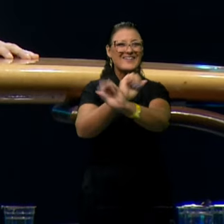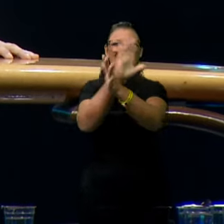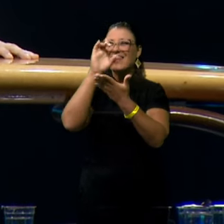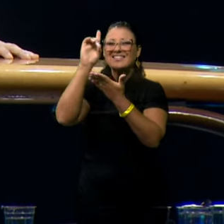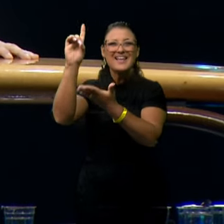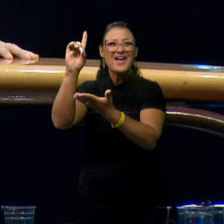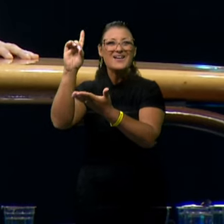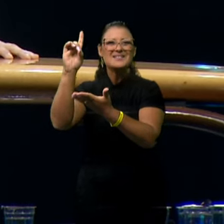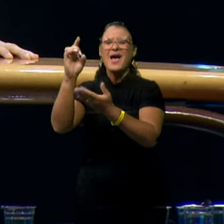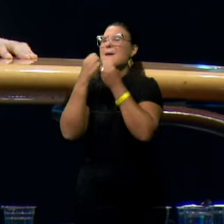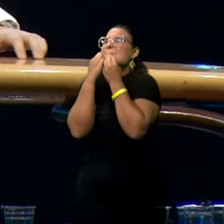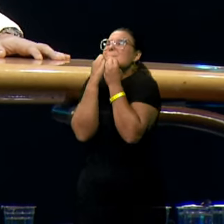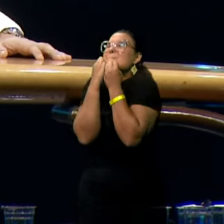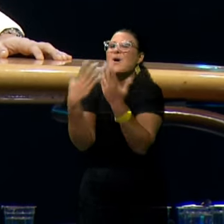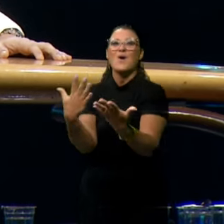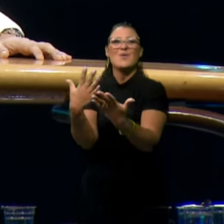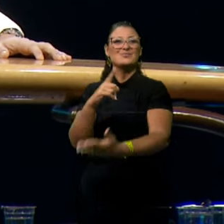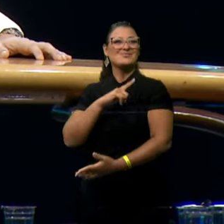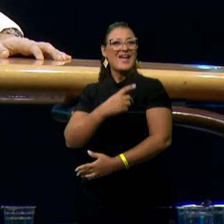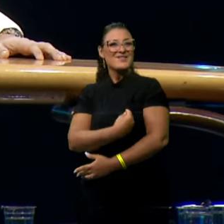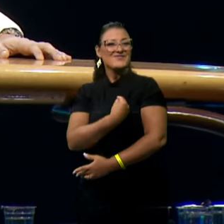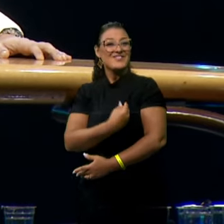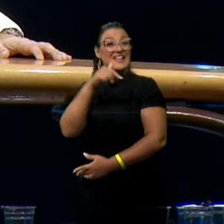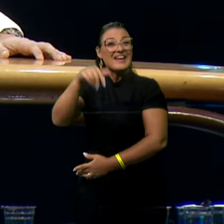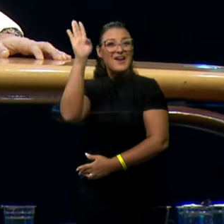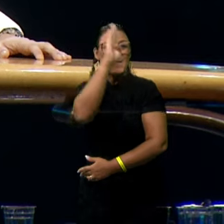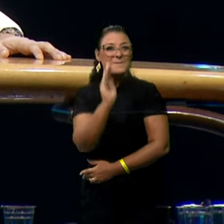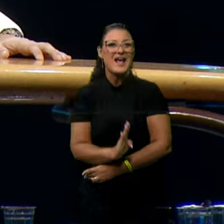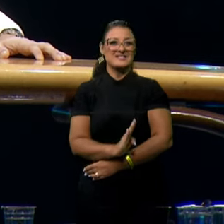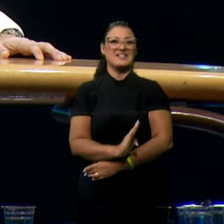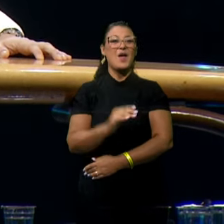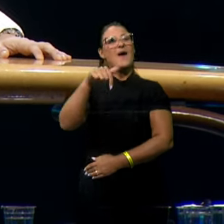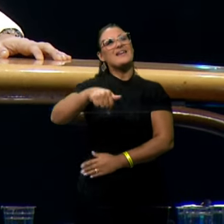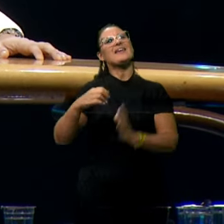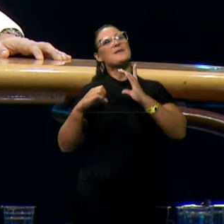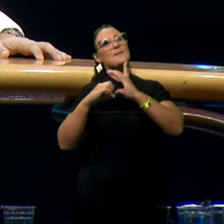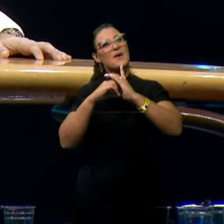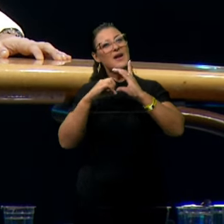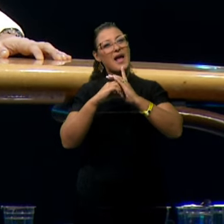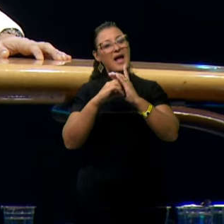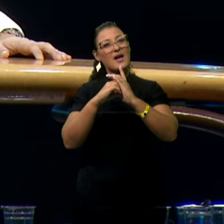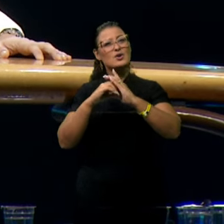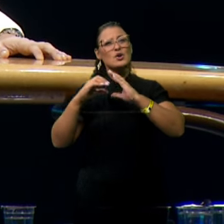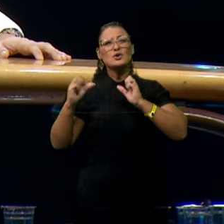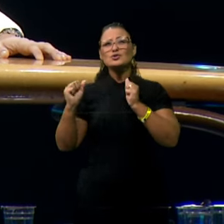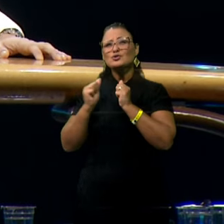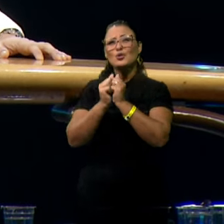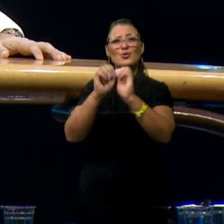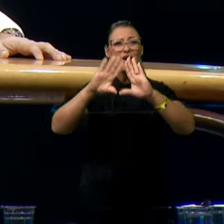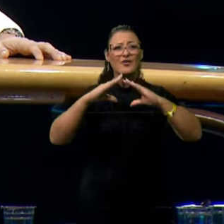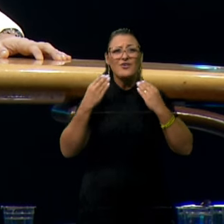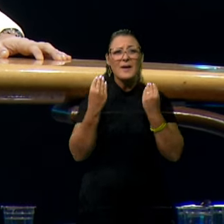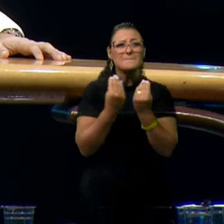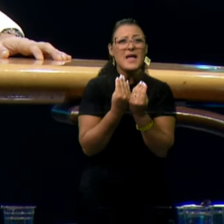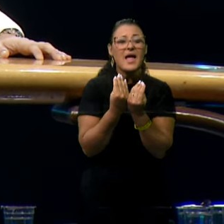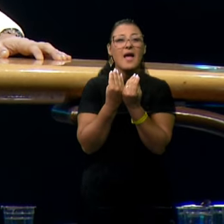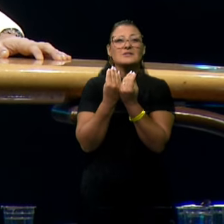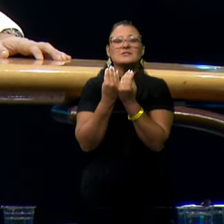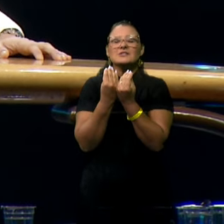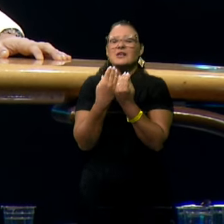a Deus que bom estar aqui no Brasil bom estar nesta casa nesta família para ver a glória de Deus nesta noite a presença